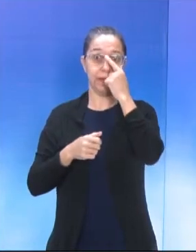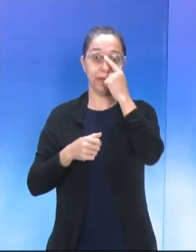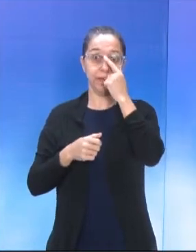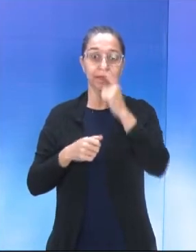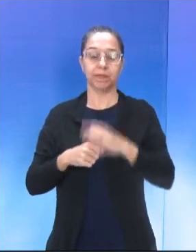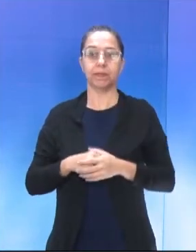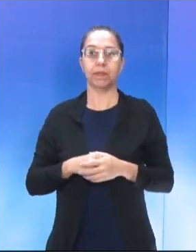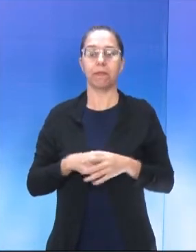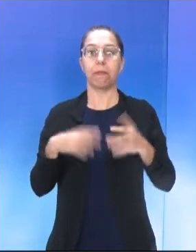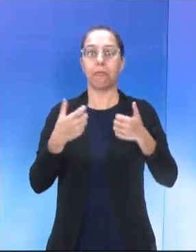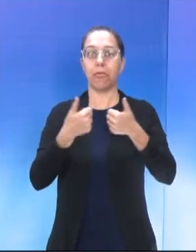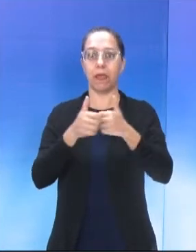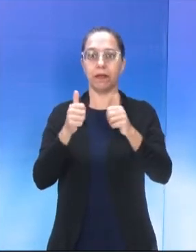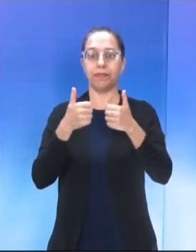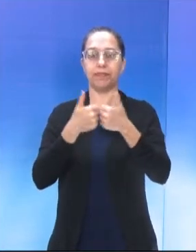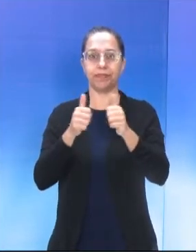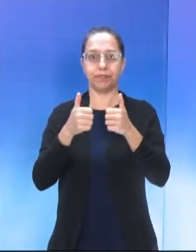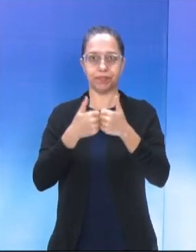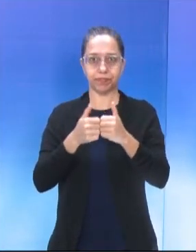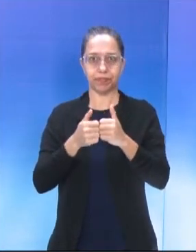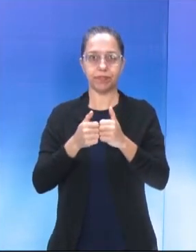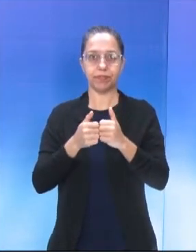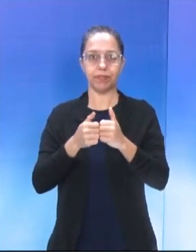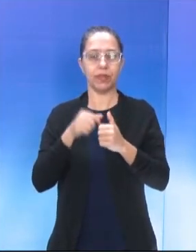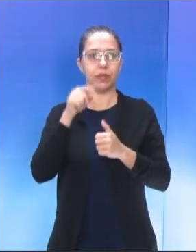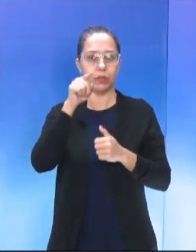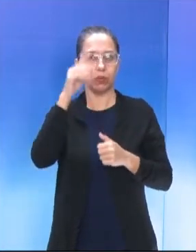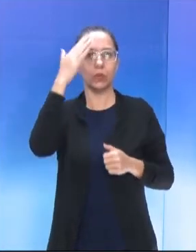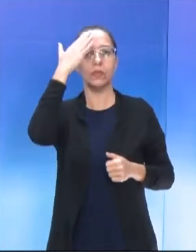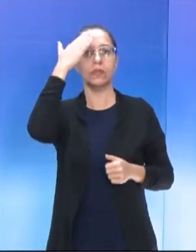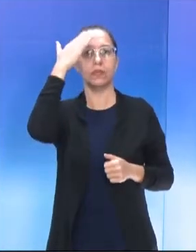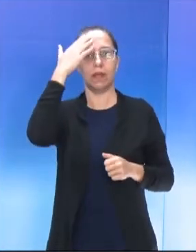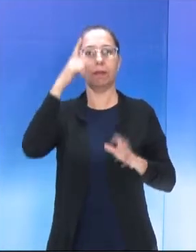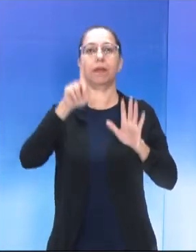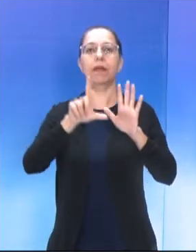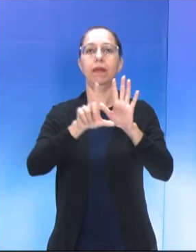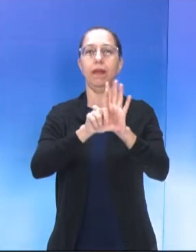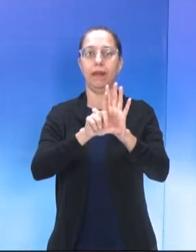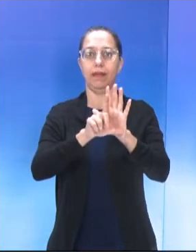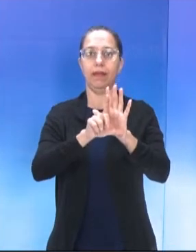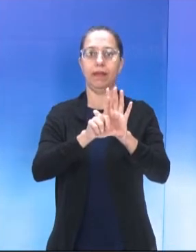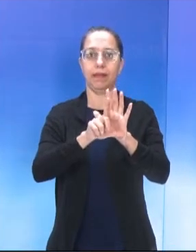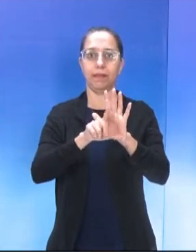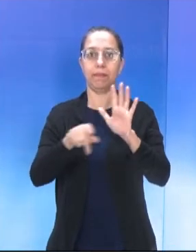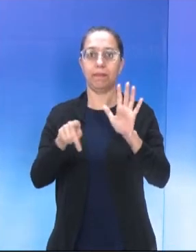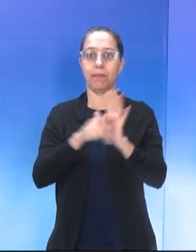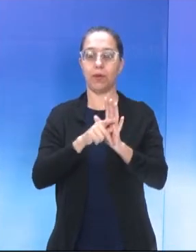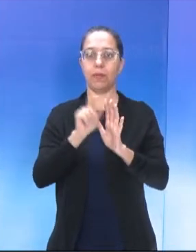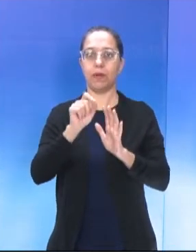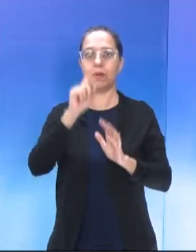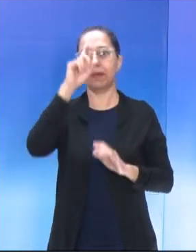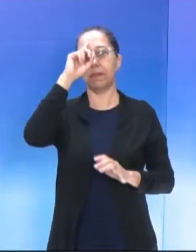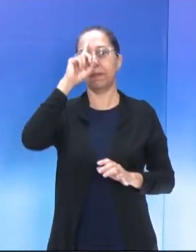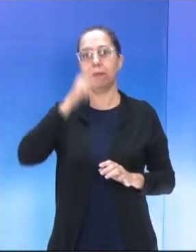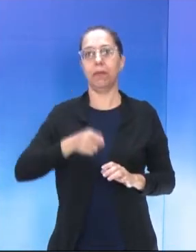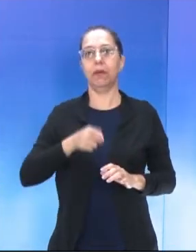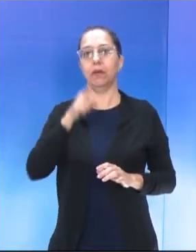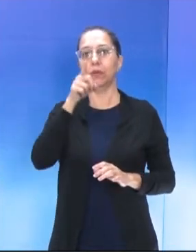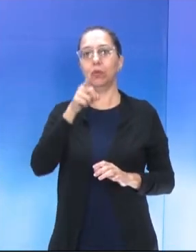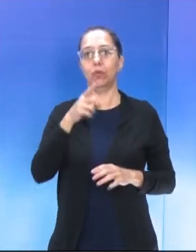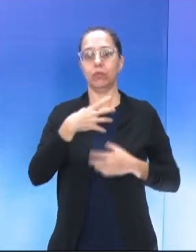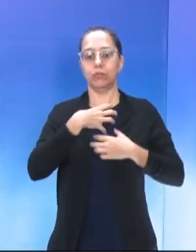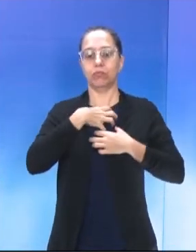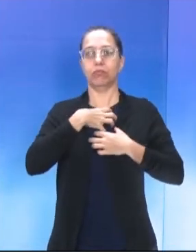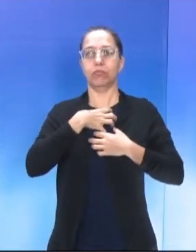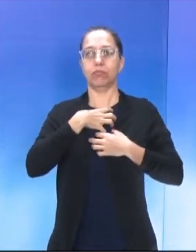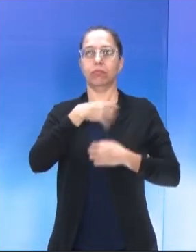pegar o transporte coletivo, saiba que existe uma lei que rege, uma lei que determina como deve ser o comportamento da